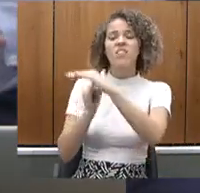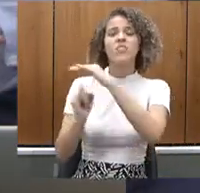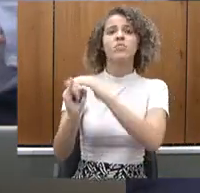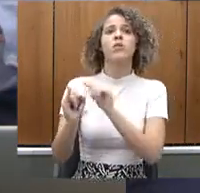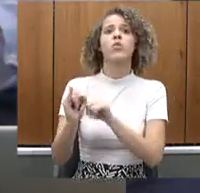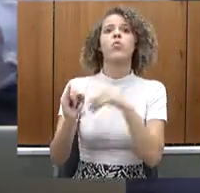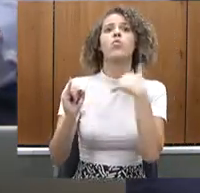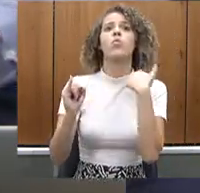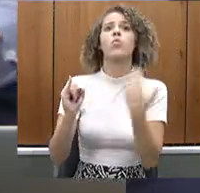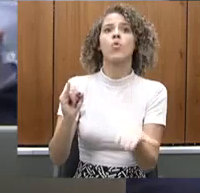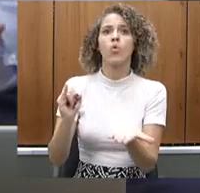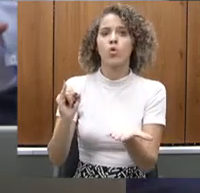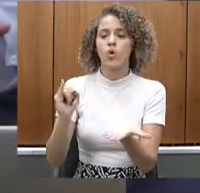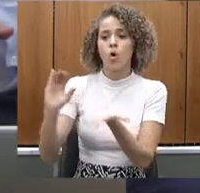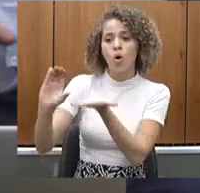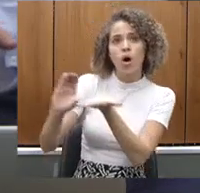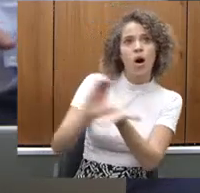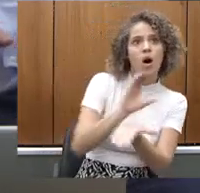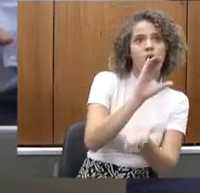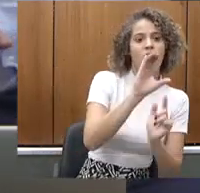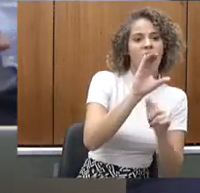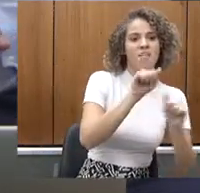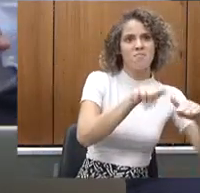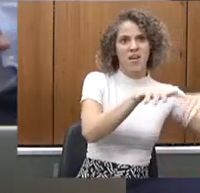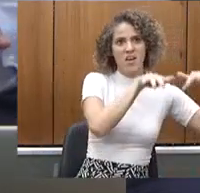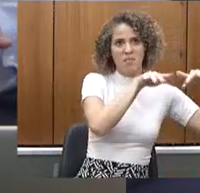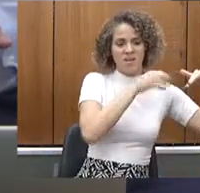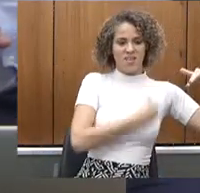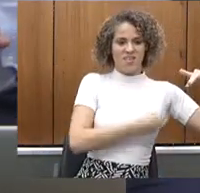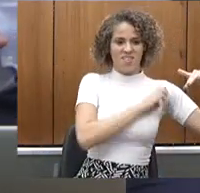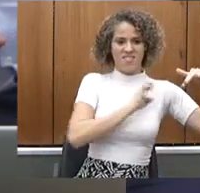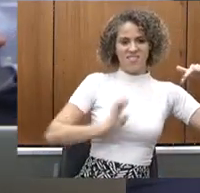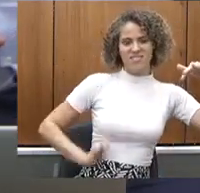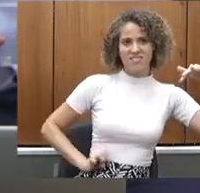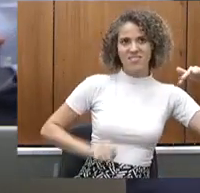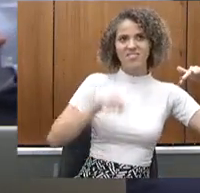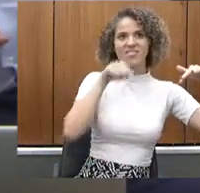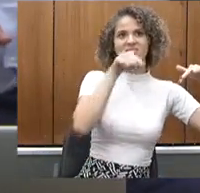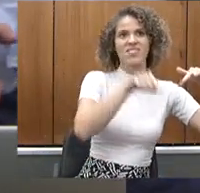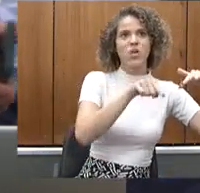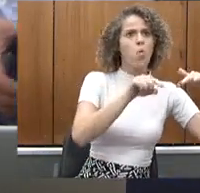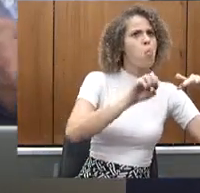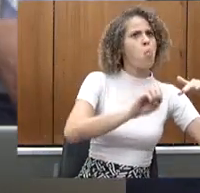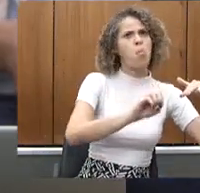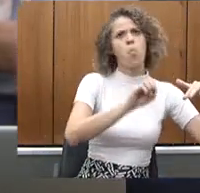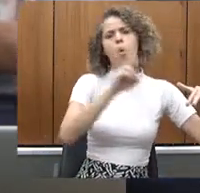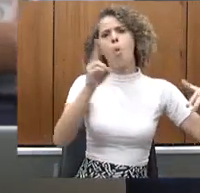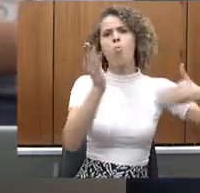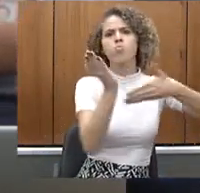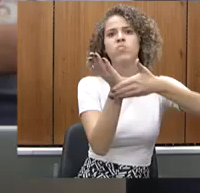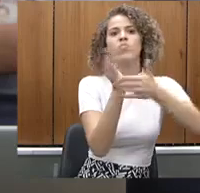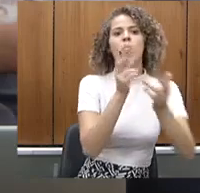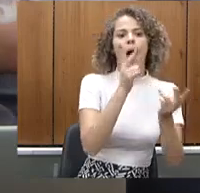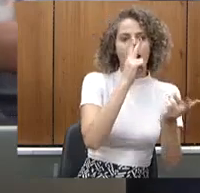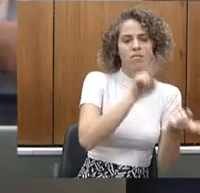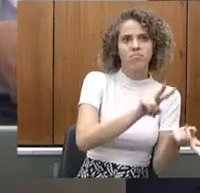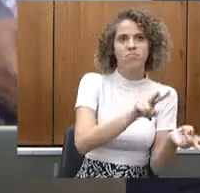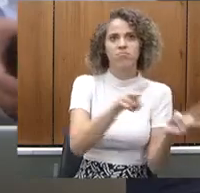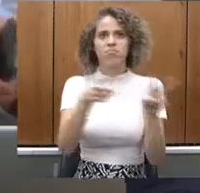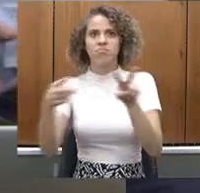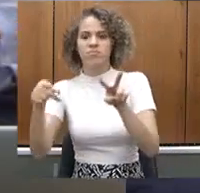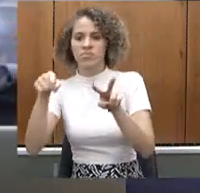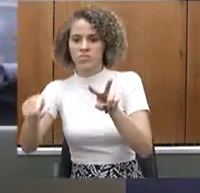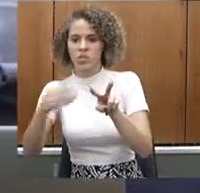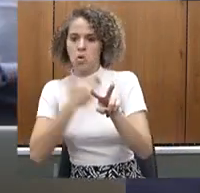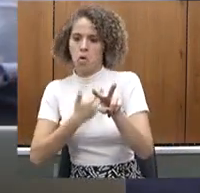com recursos de emenda parlamentar estadual e Federal ou qualquer outra transferência do Governo